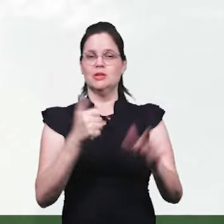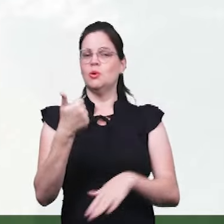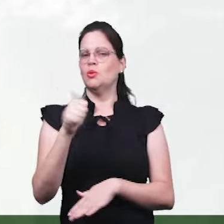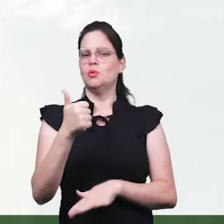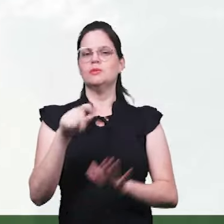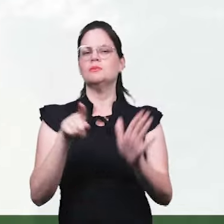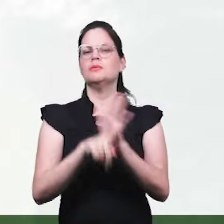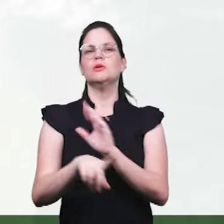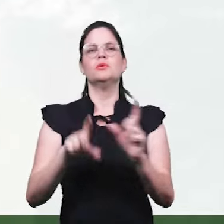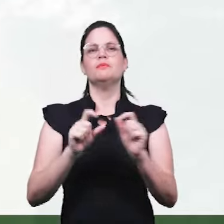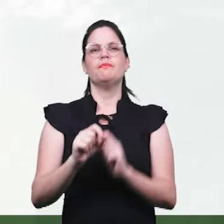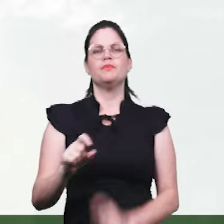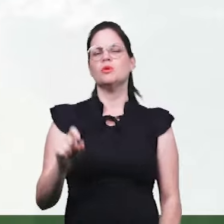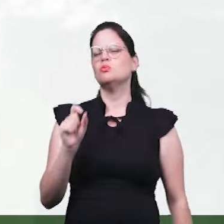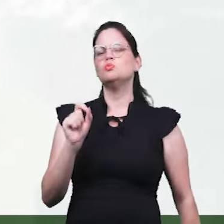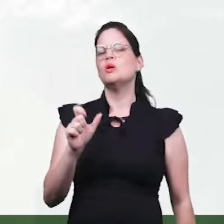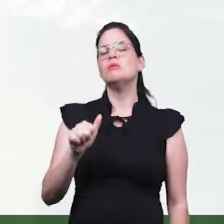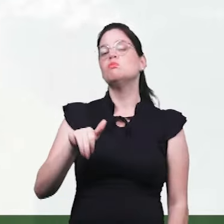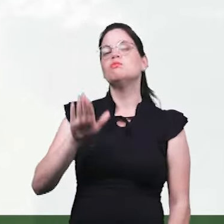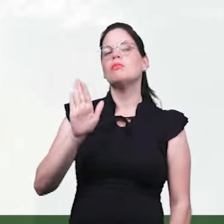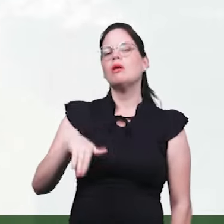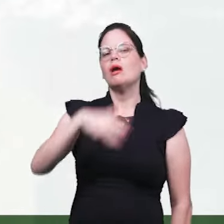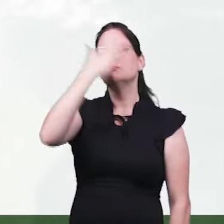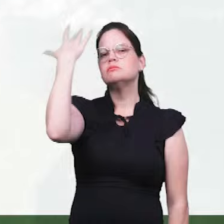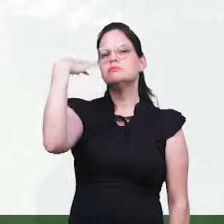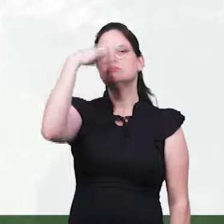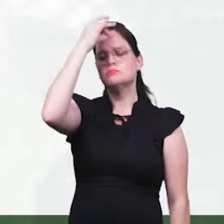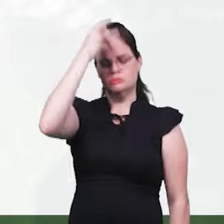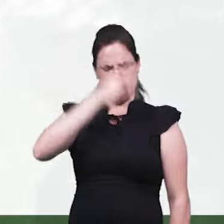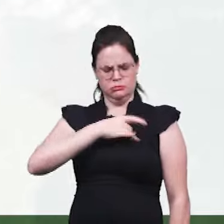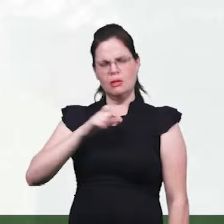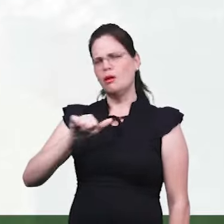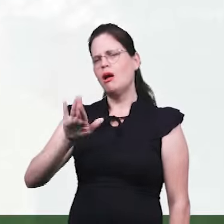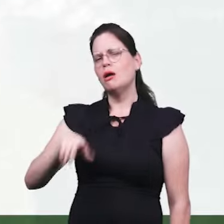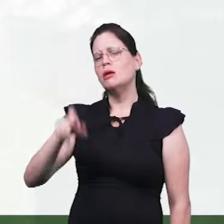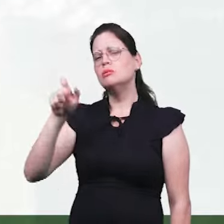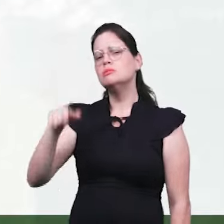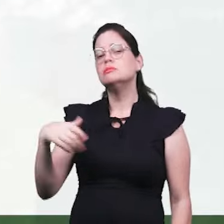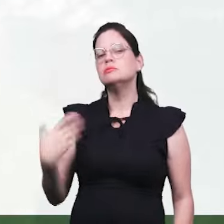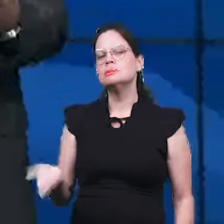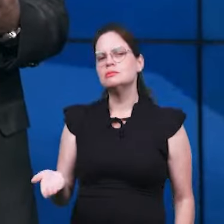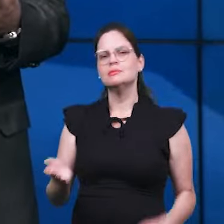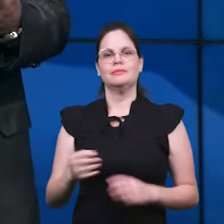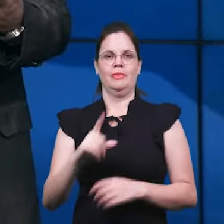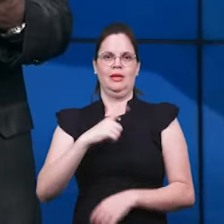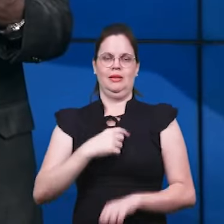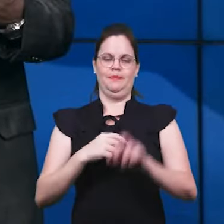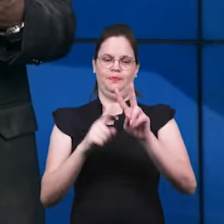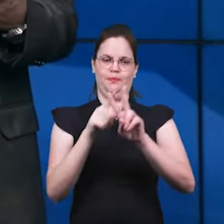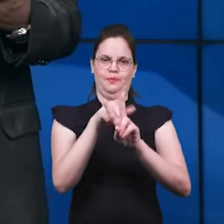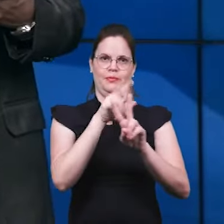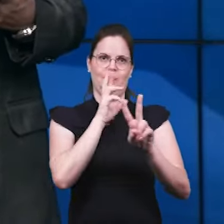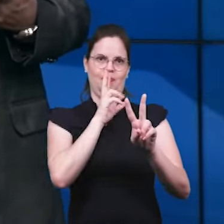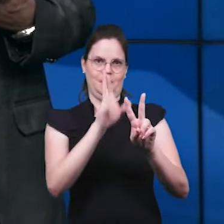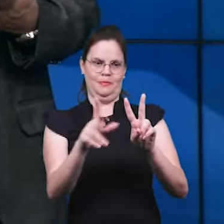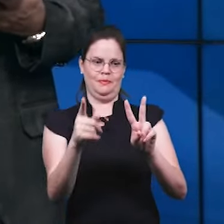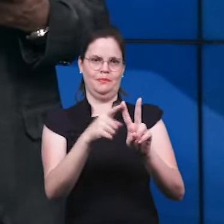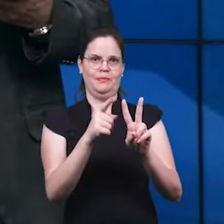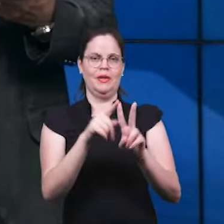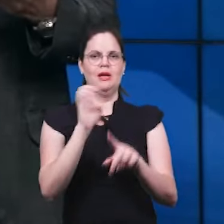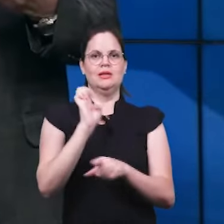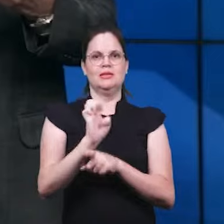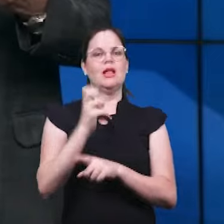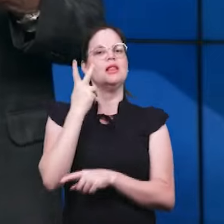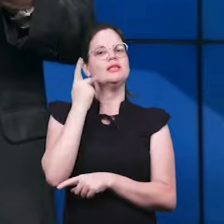a pergunta é, quem é que batiza com o Espírito Santo? Agora vamos ter então duas respostas. A primeira